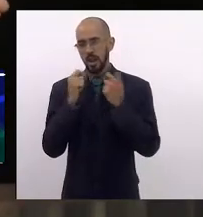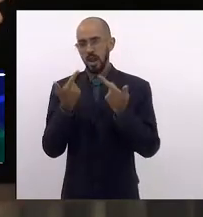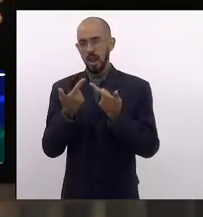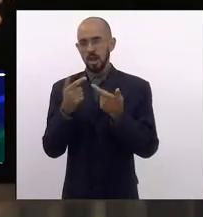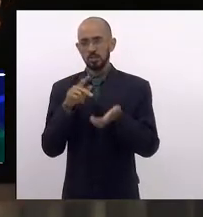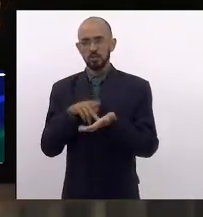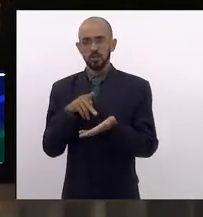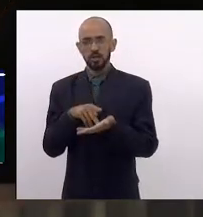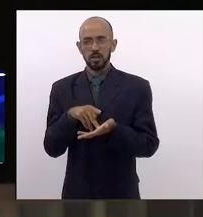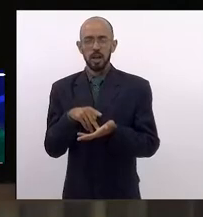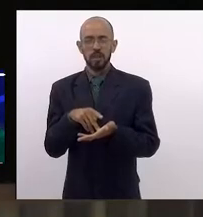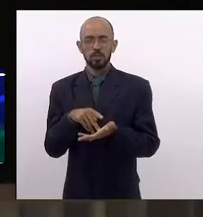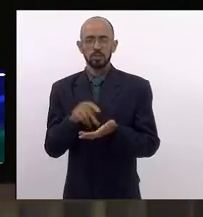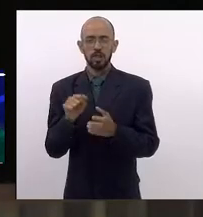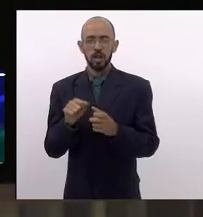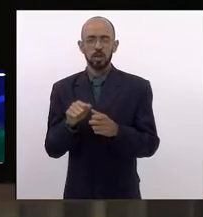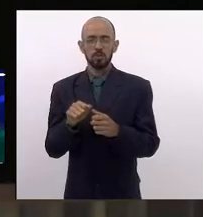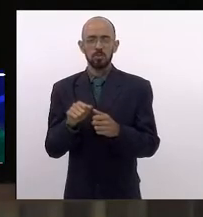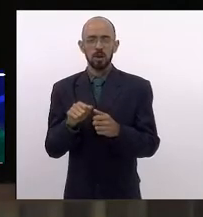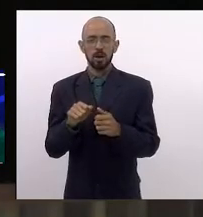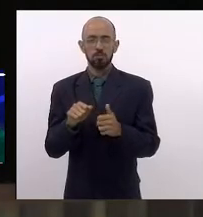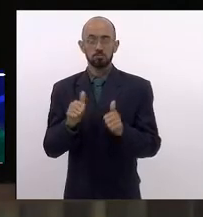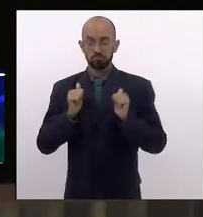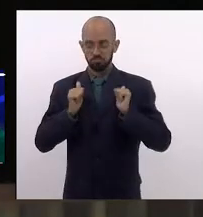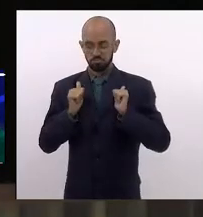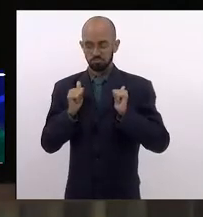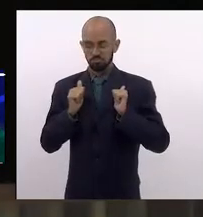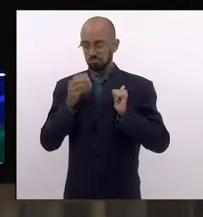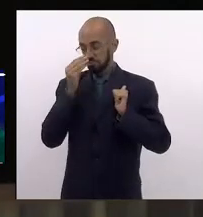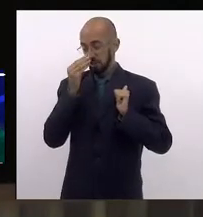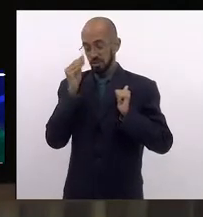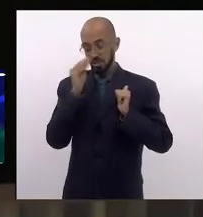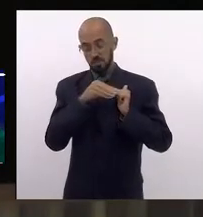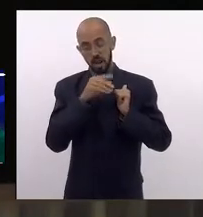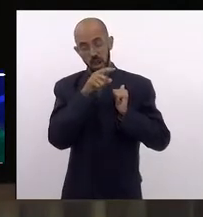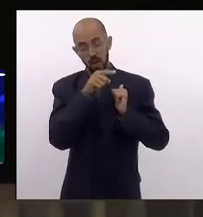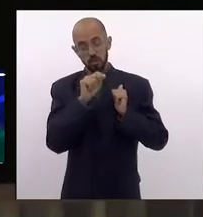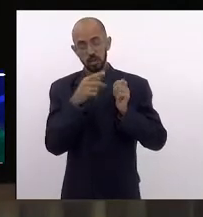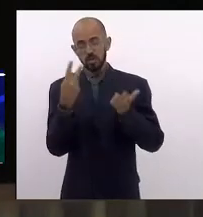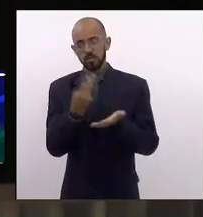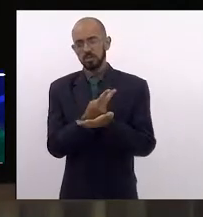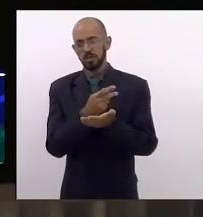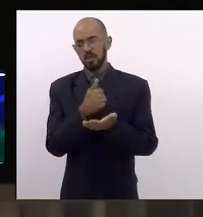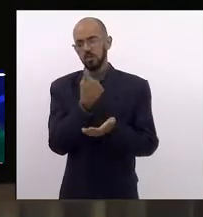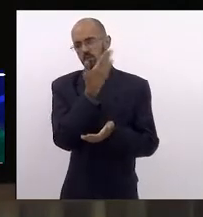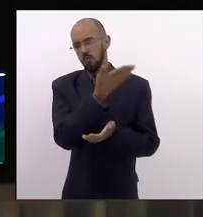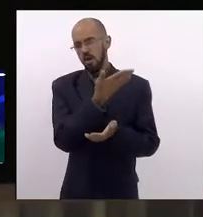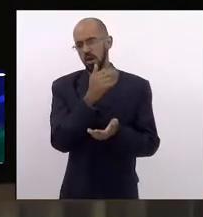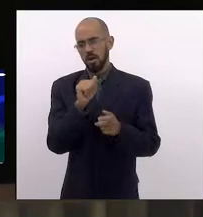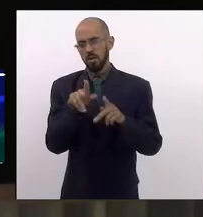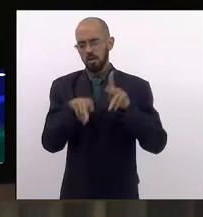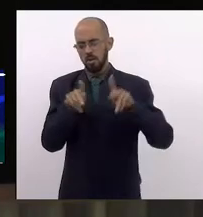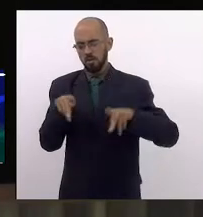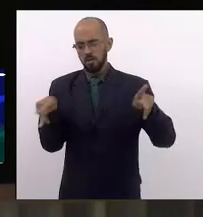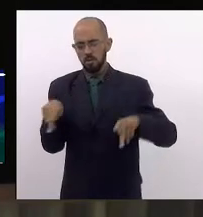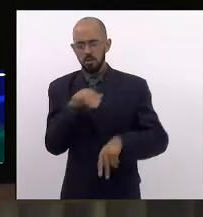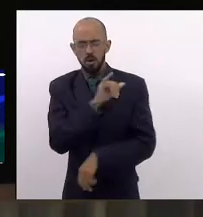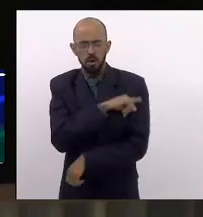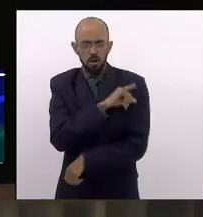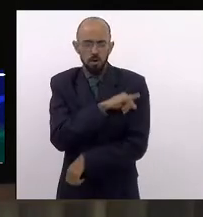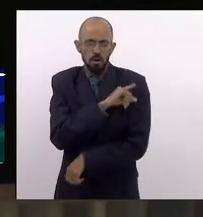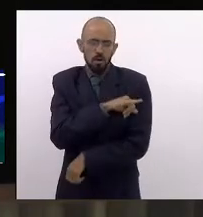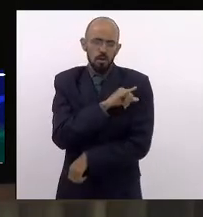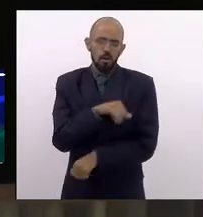realmente numa verdadeira bolha para não ver o que tá acontecendo lá fora como o resto da pô o Fluminense